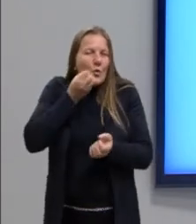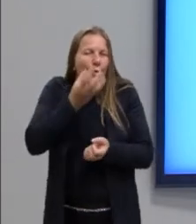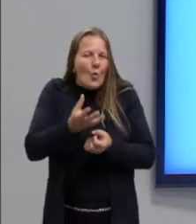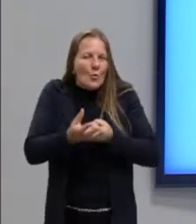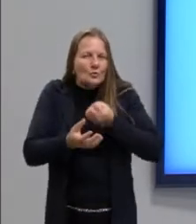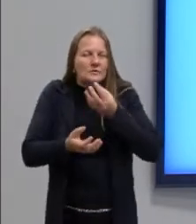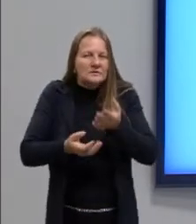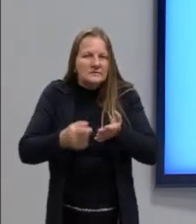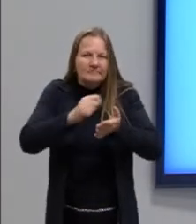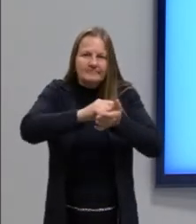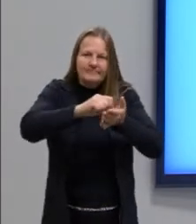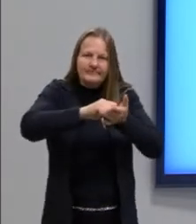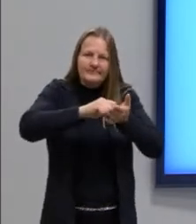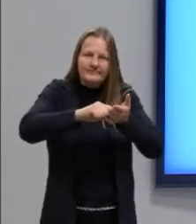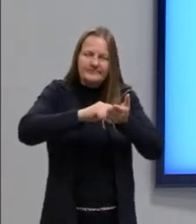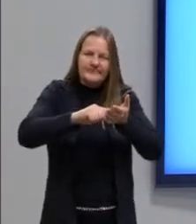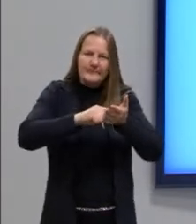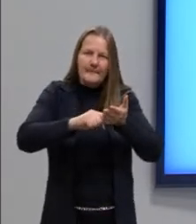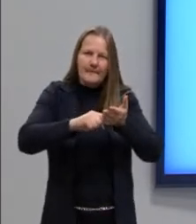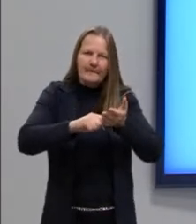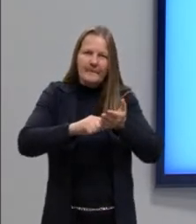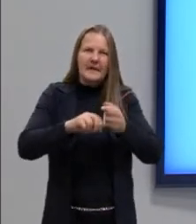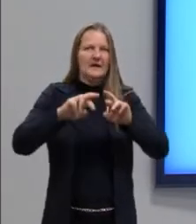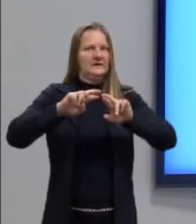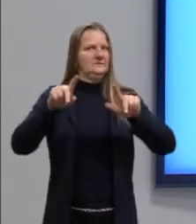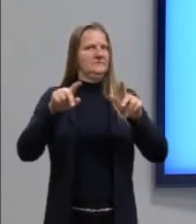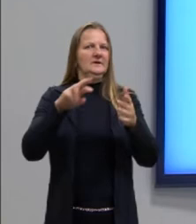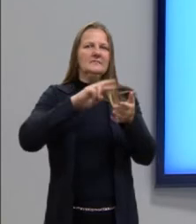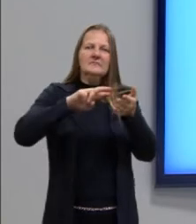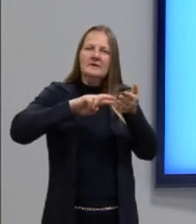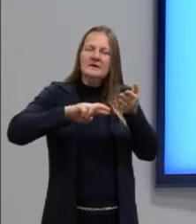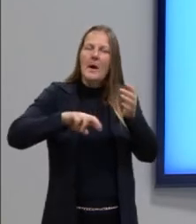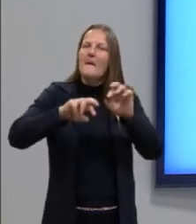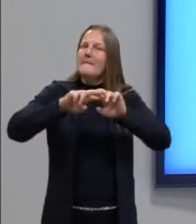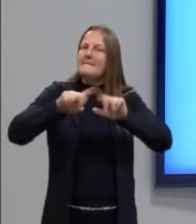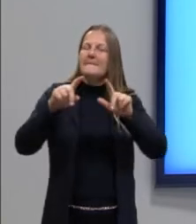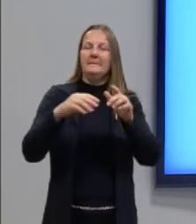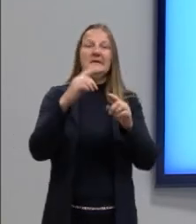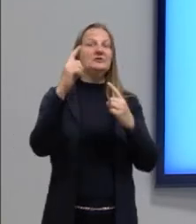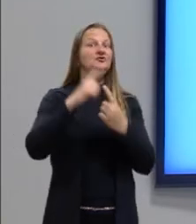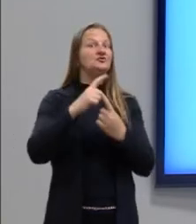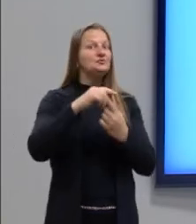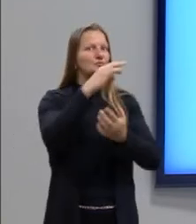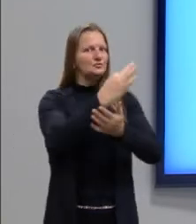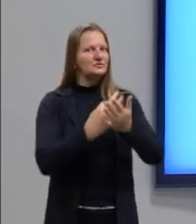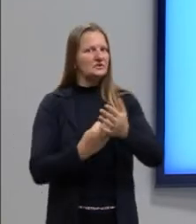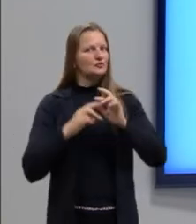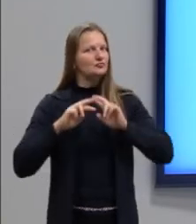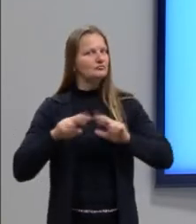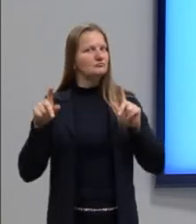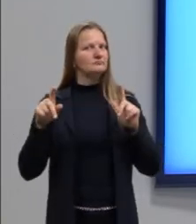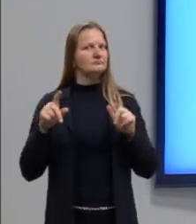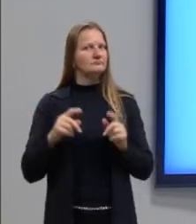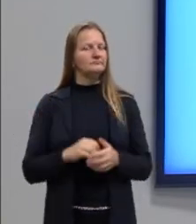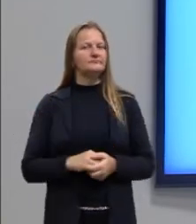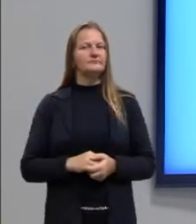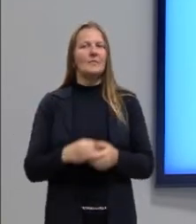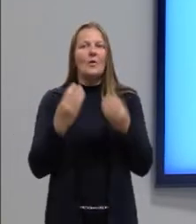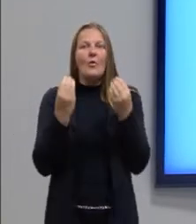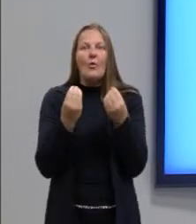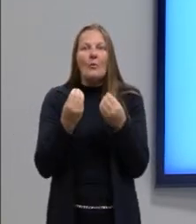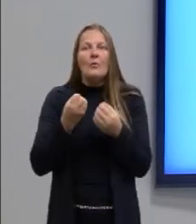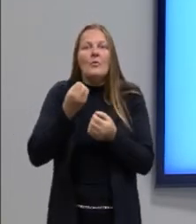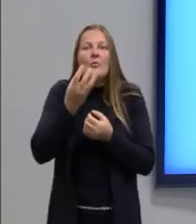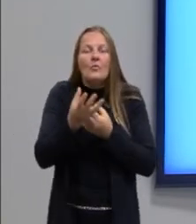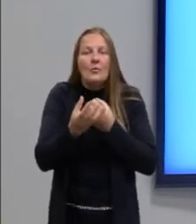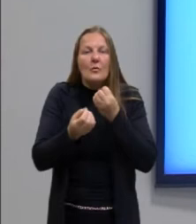histórias que eu escrevo a história vai ser muito diferente na hora de escrever a redação Tá mas e aí onde é que entra aquela